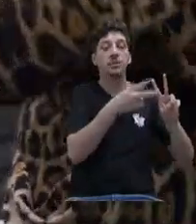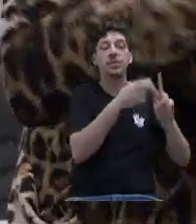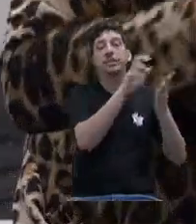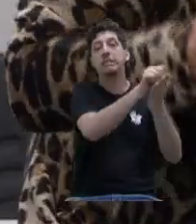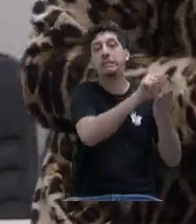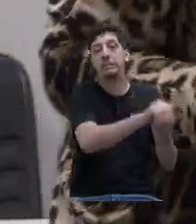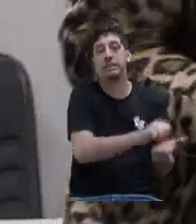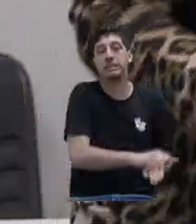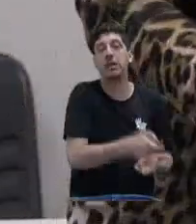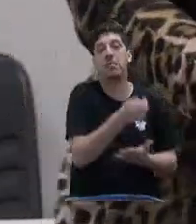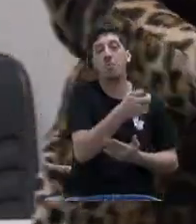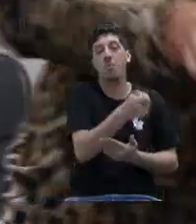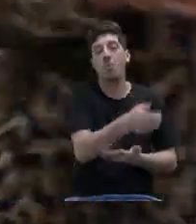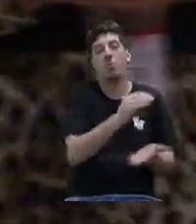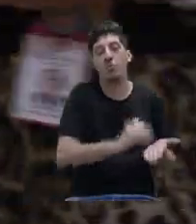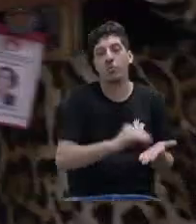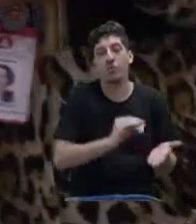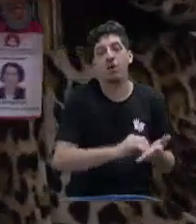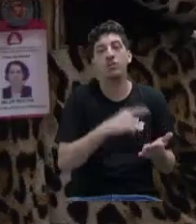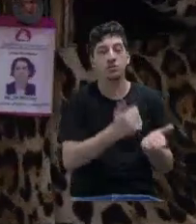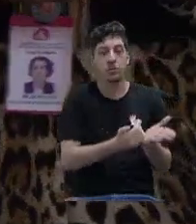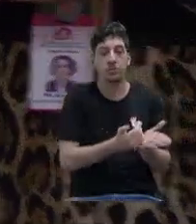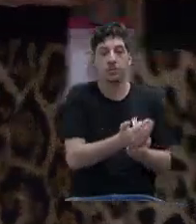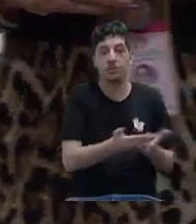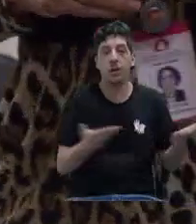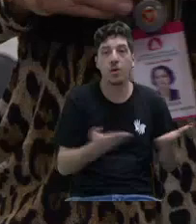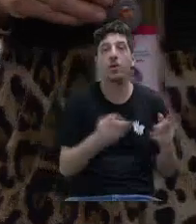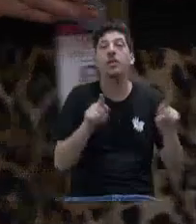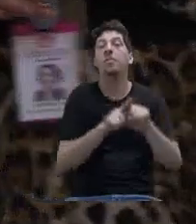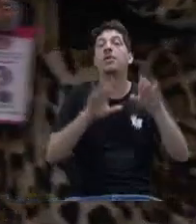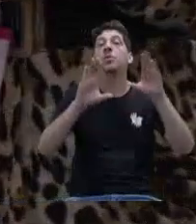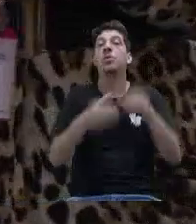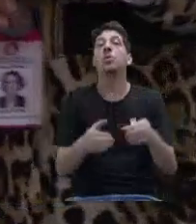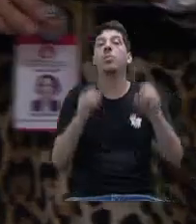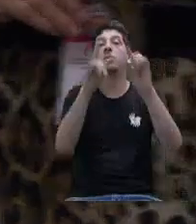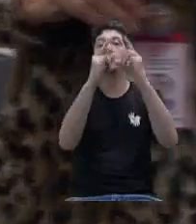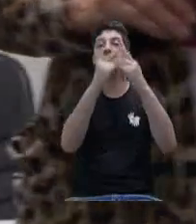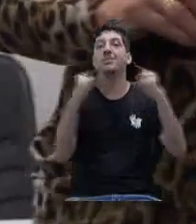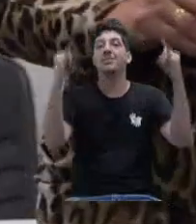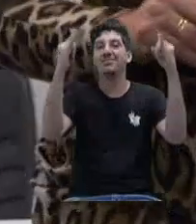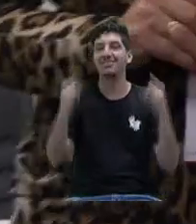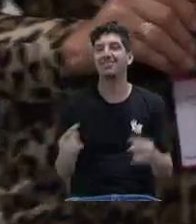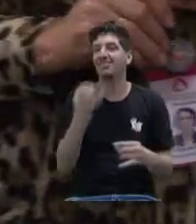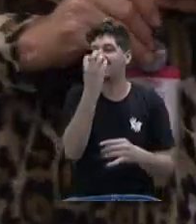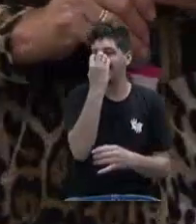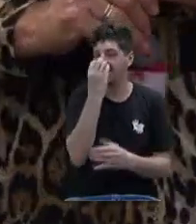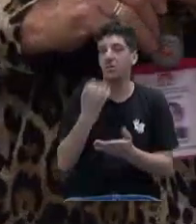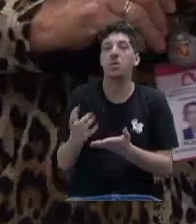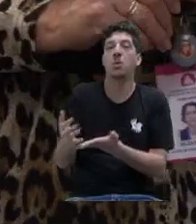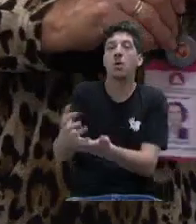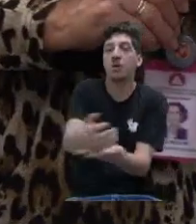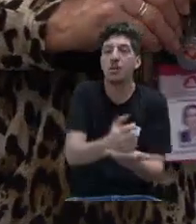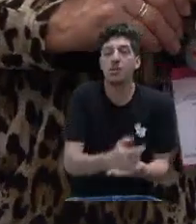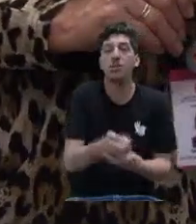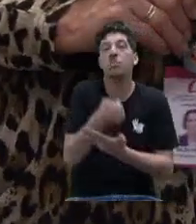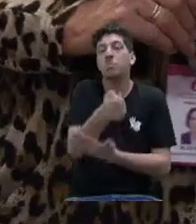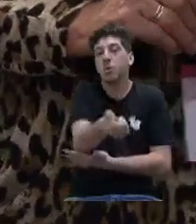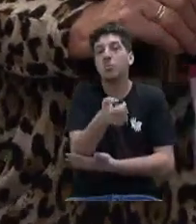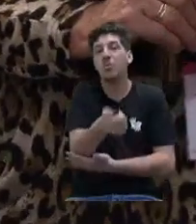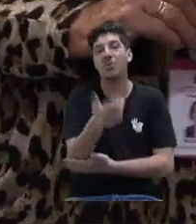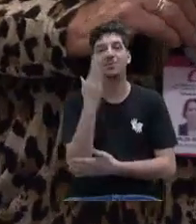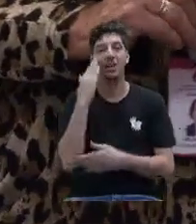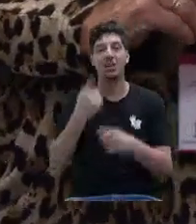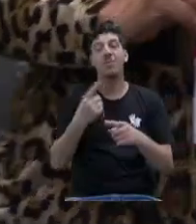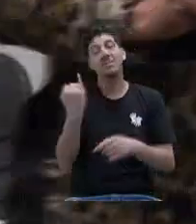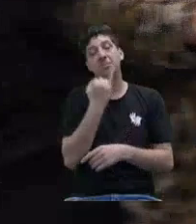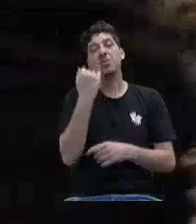indígenas, que nós começamos agora, e do circo. Isso é importantíssimo, porque é através desse inventário que nós